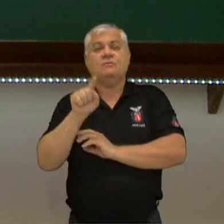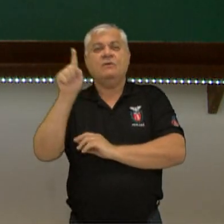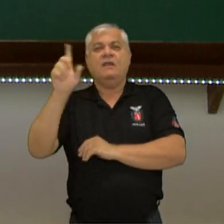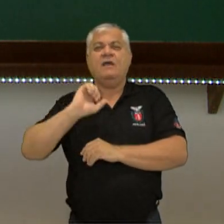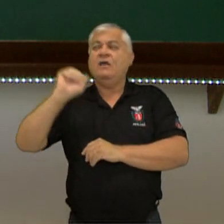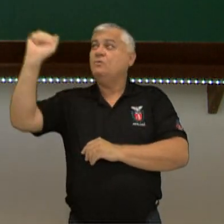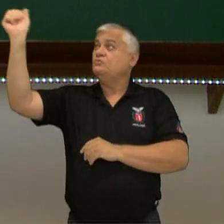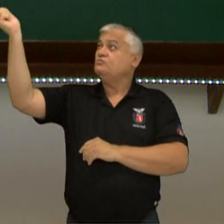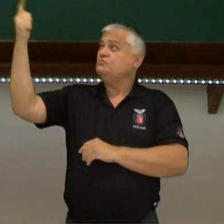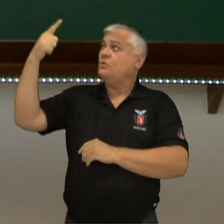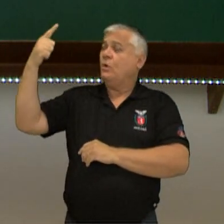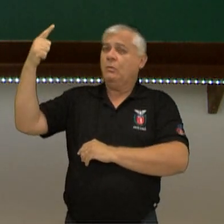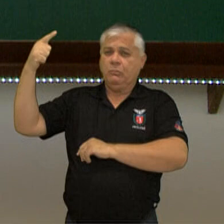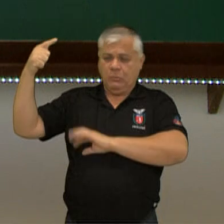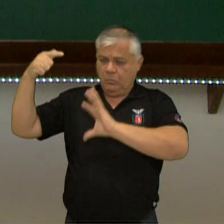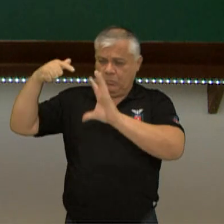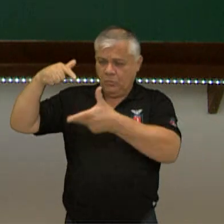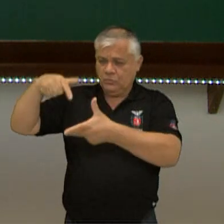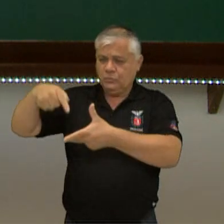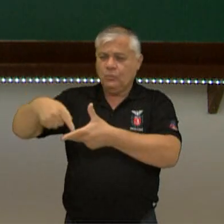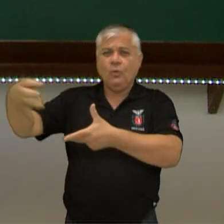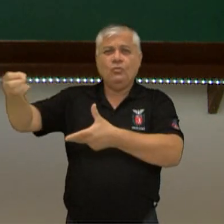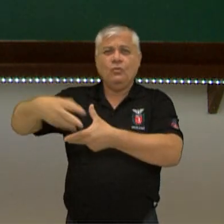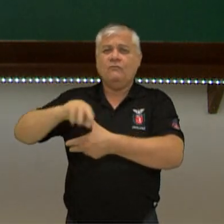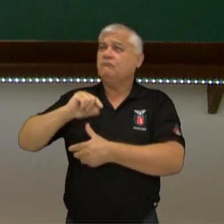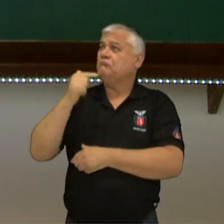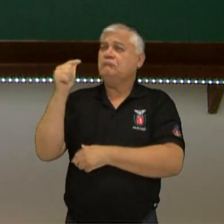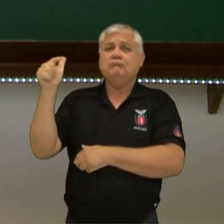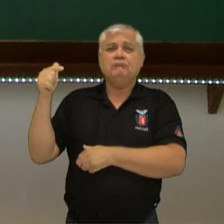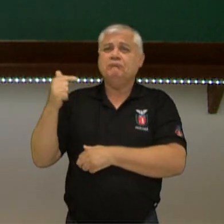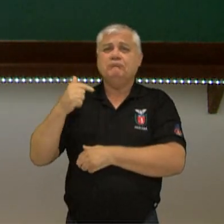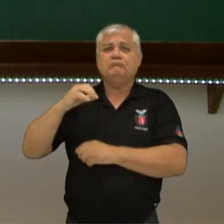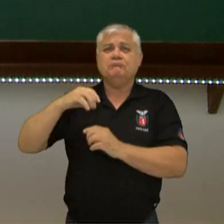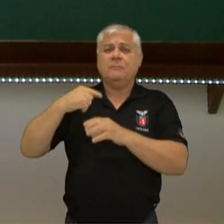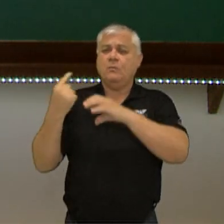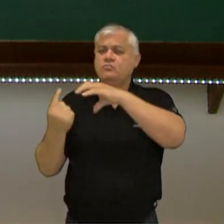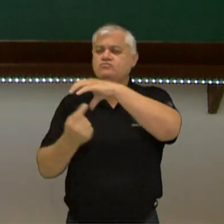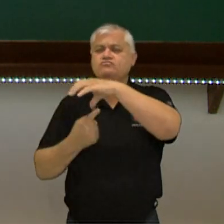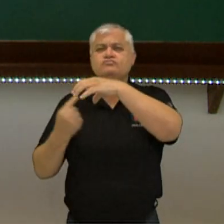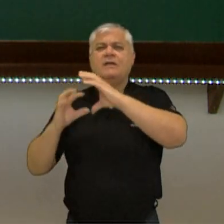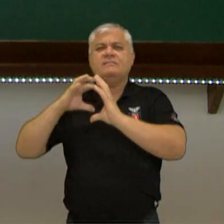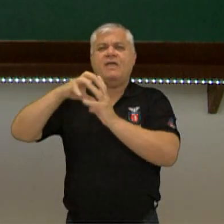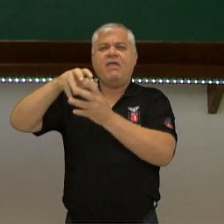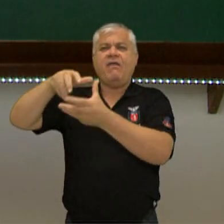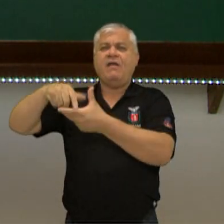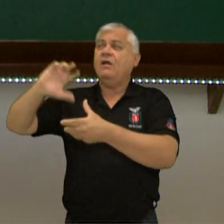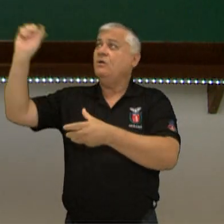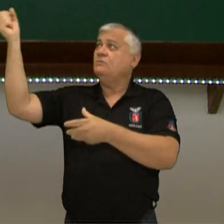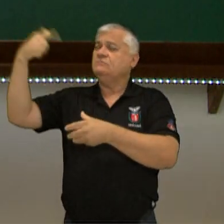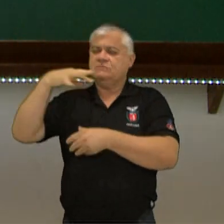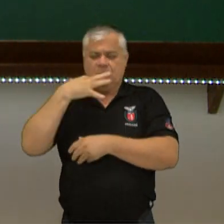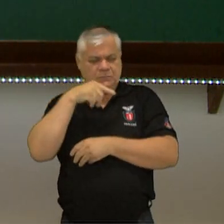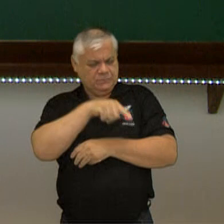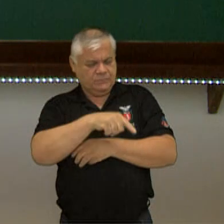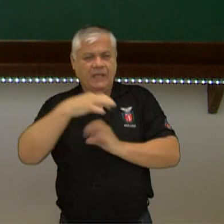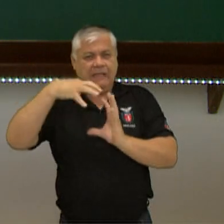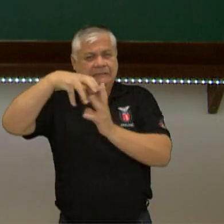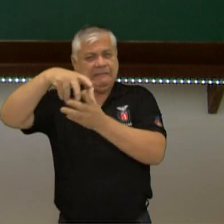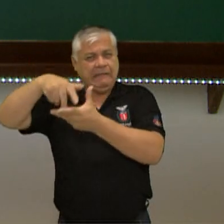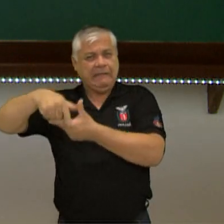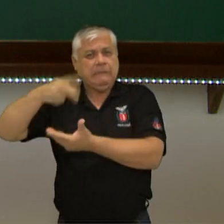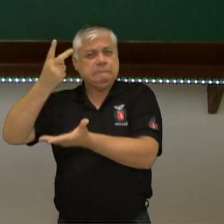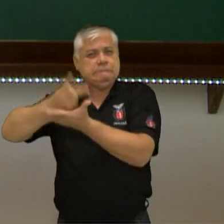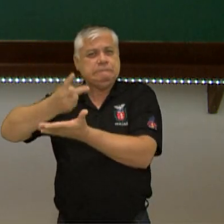nenhuma coisa é nova no mundo. Imagina, quanto tempo faz que a Terra está girando em torno do Sol, o Sol conhece a Terra. Mas para nós,